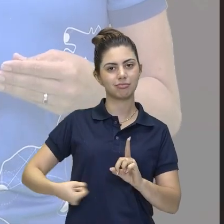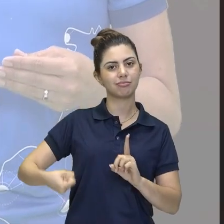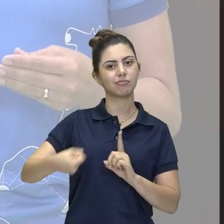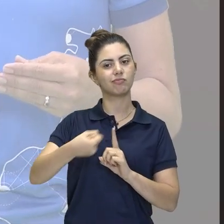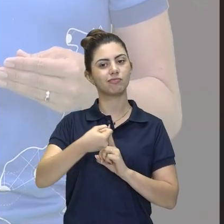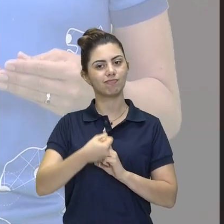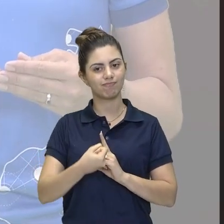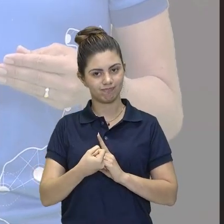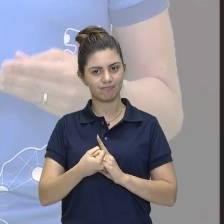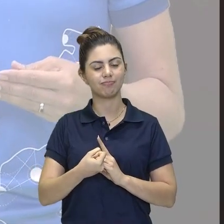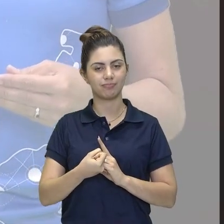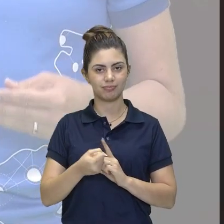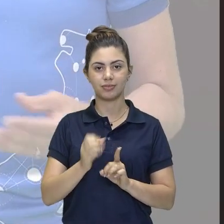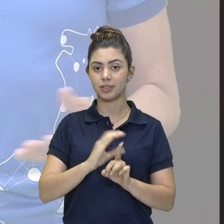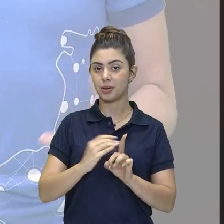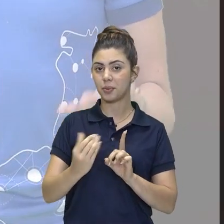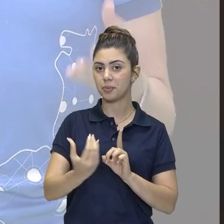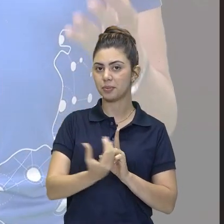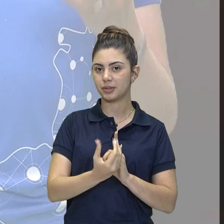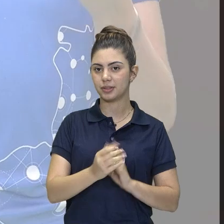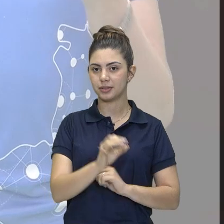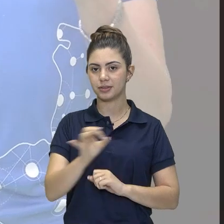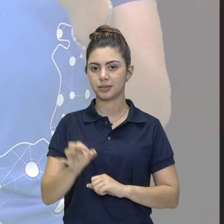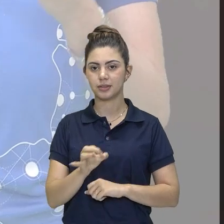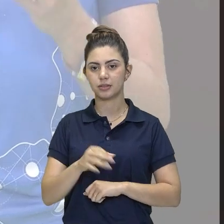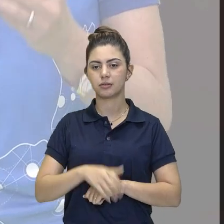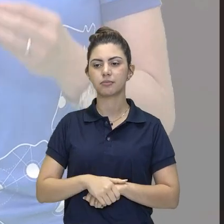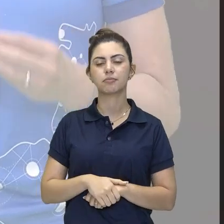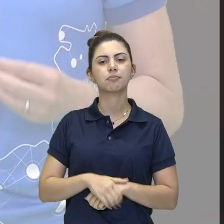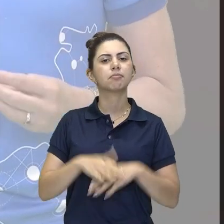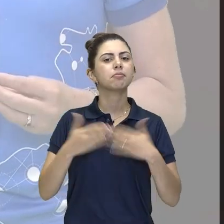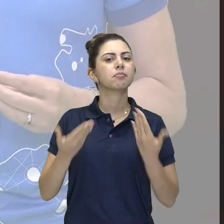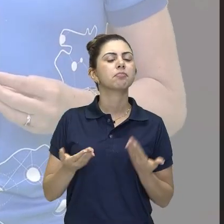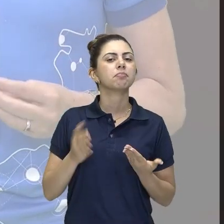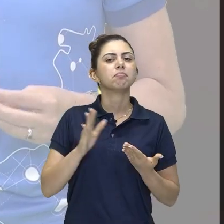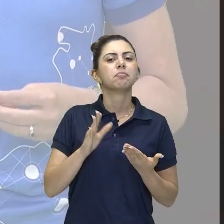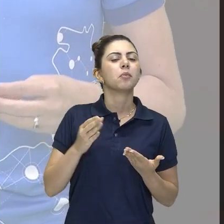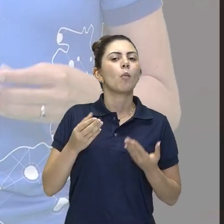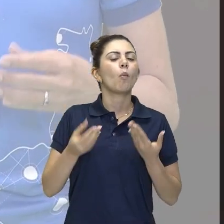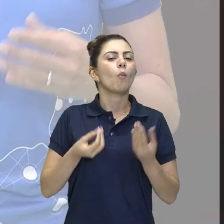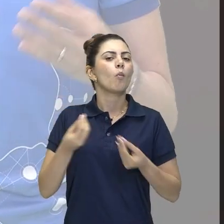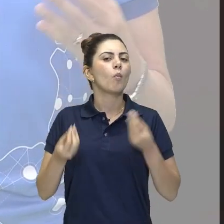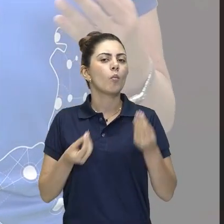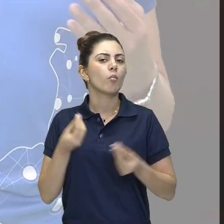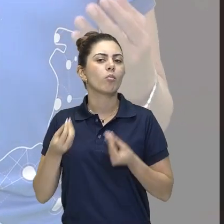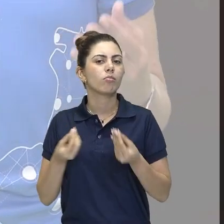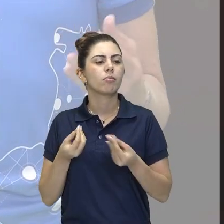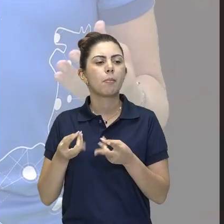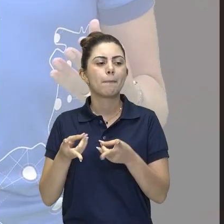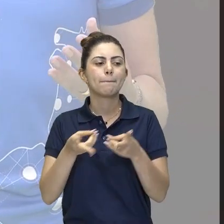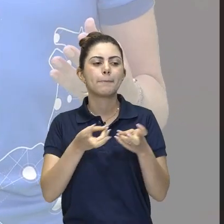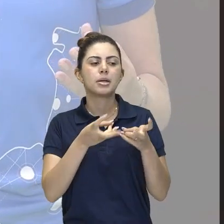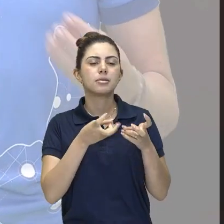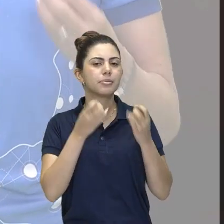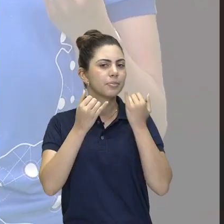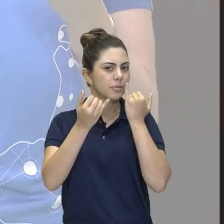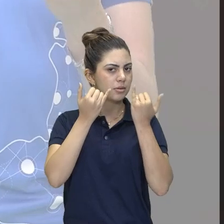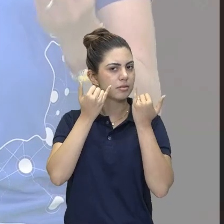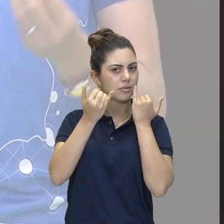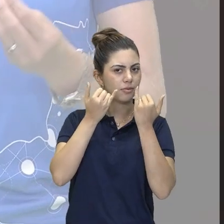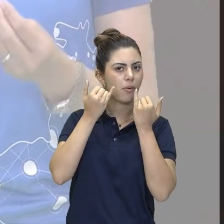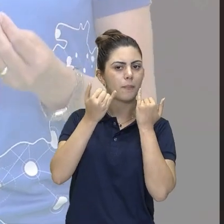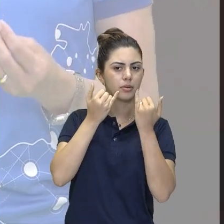da sua comunidade. E onde que eu começo a receber essas informações,